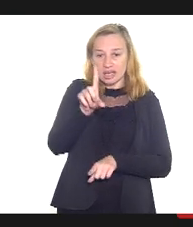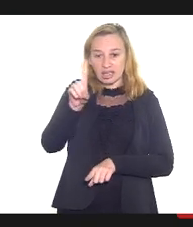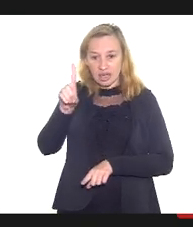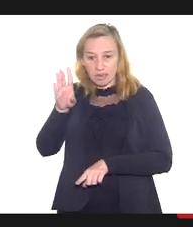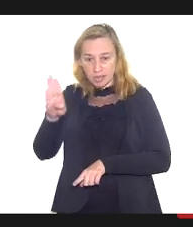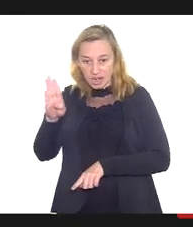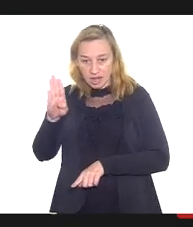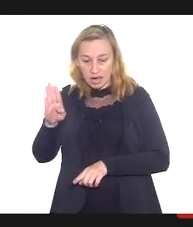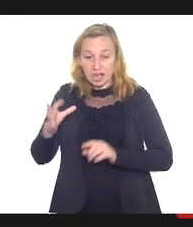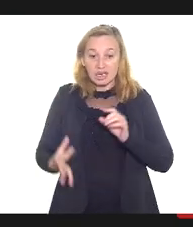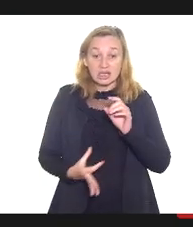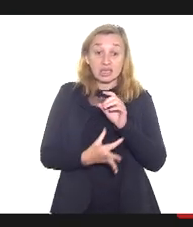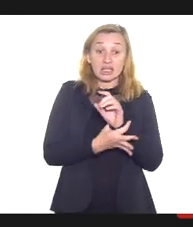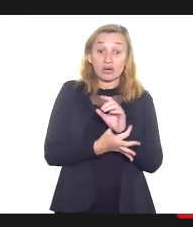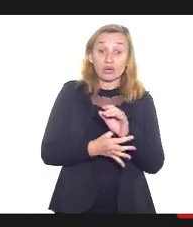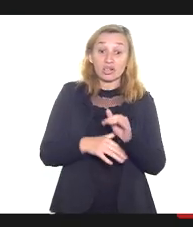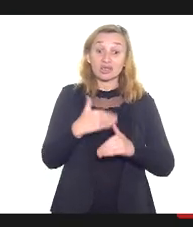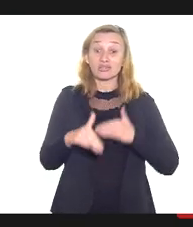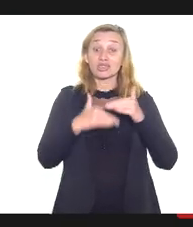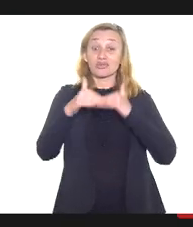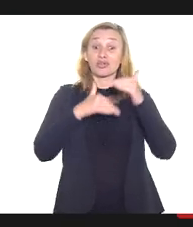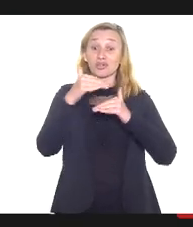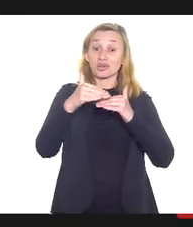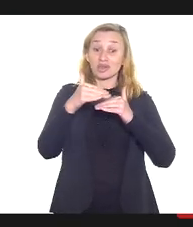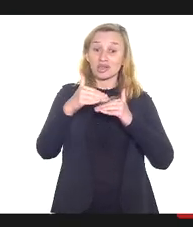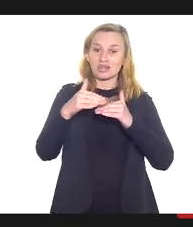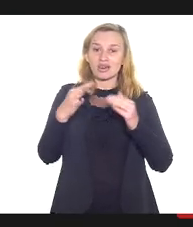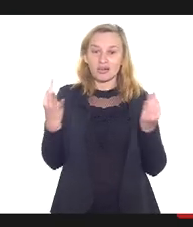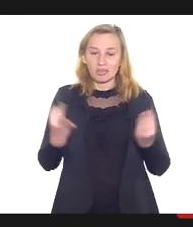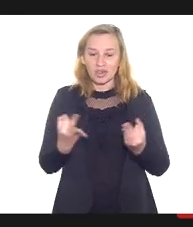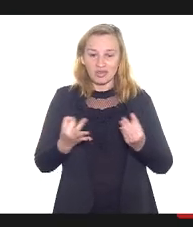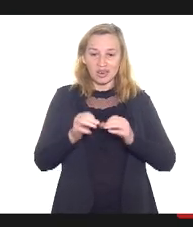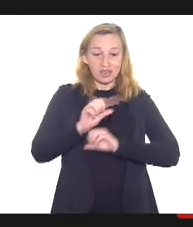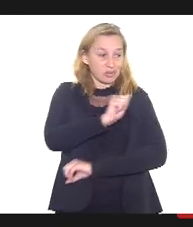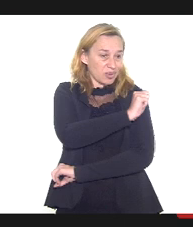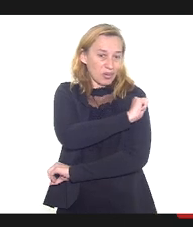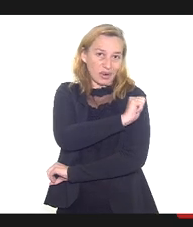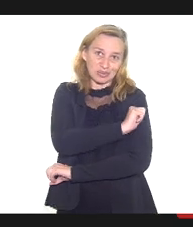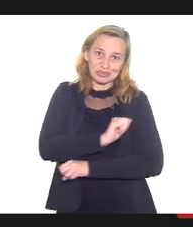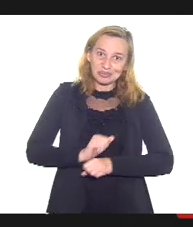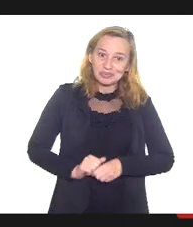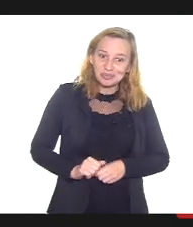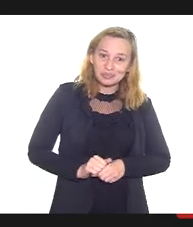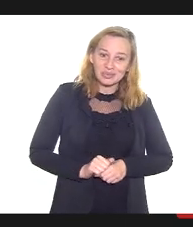que assegura o desenvolvimento pleno do educando, né?